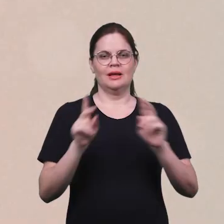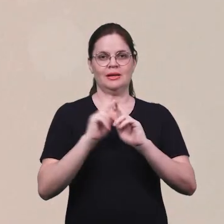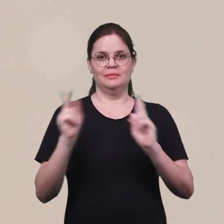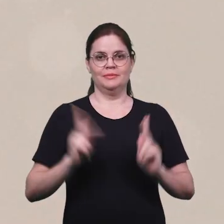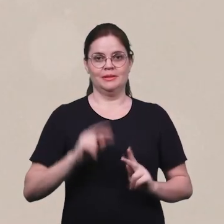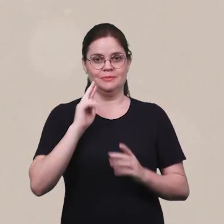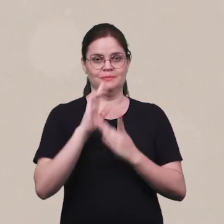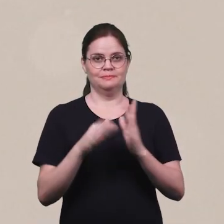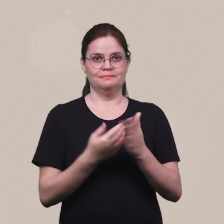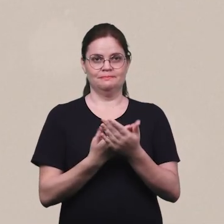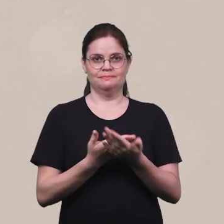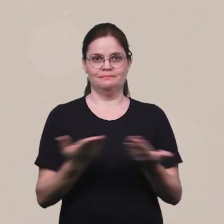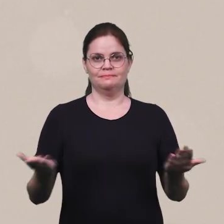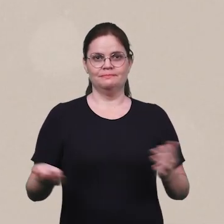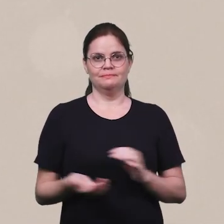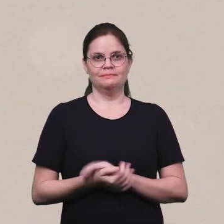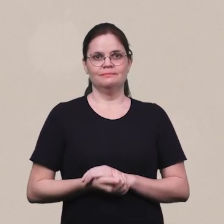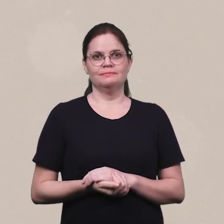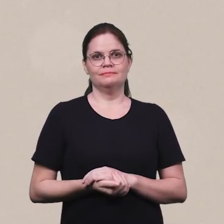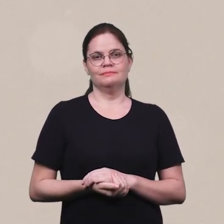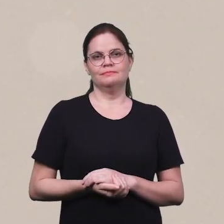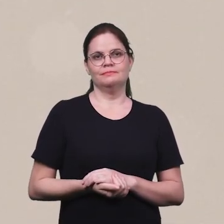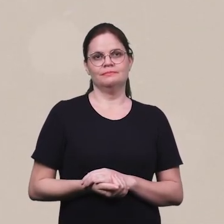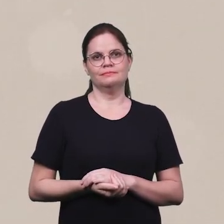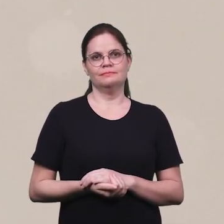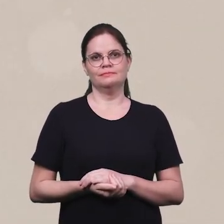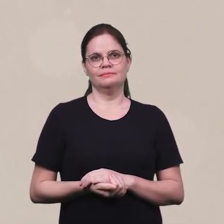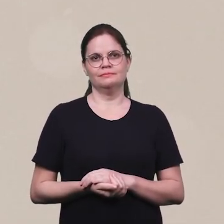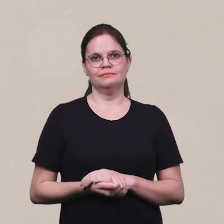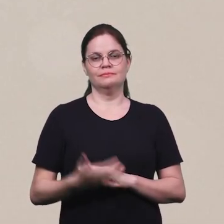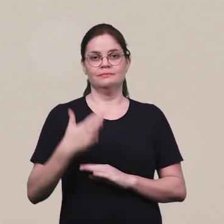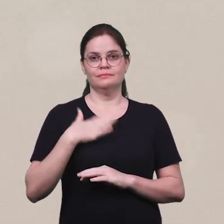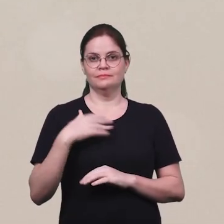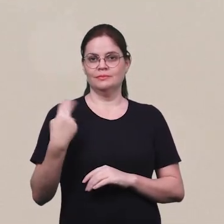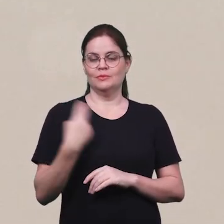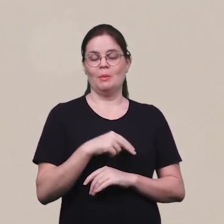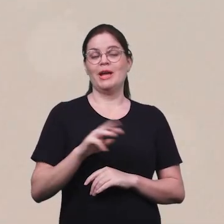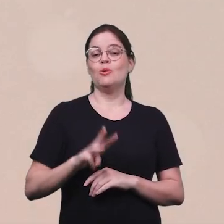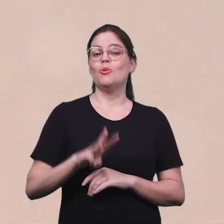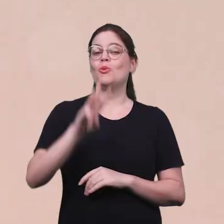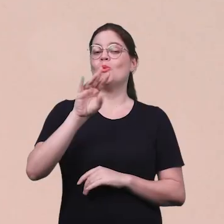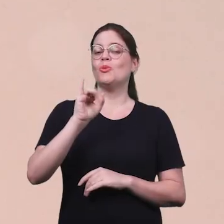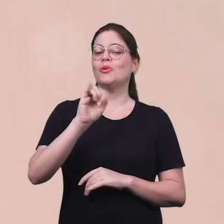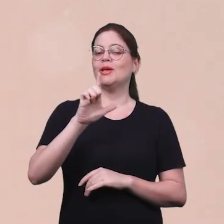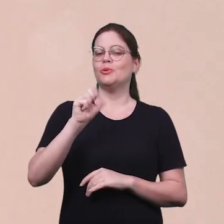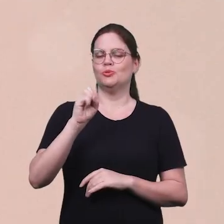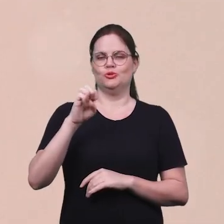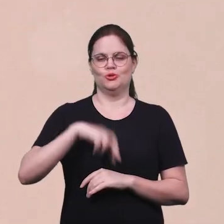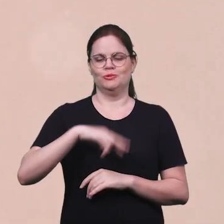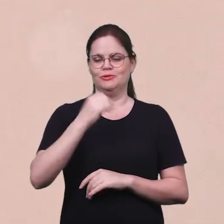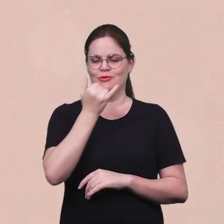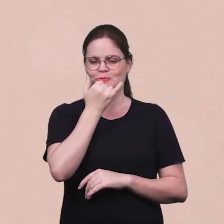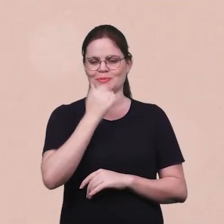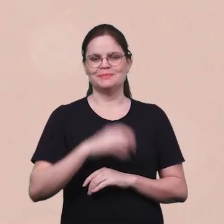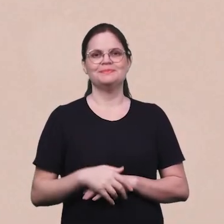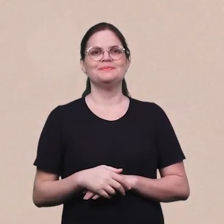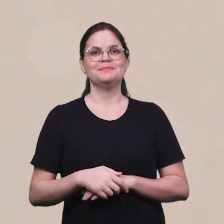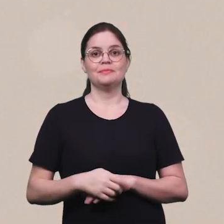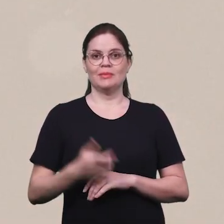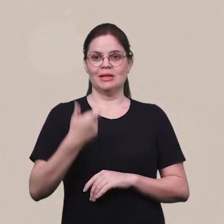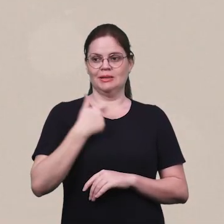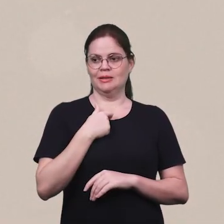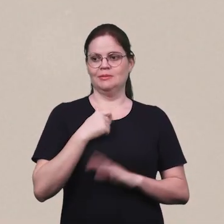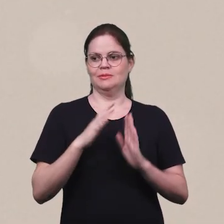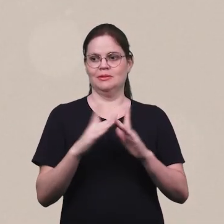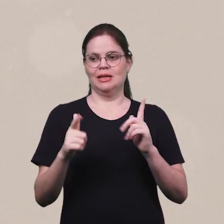Senhor, irmãos. Eu sou aqui, meu nome é Wilson, sou aqui da igreja do pastor Abel, da Ilha do